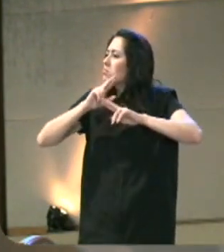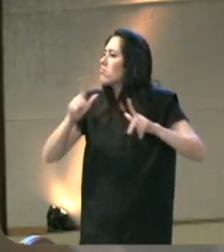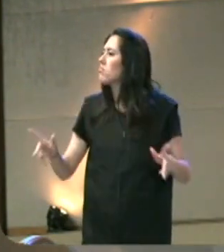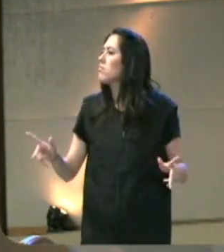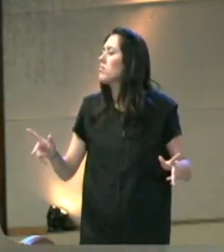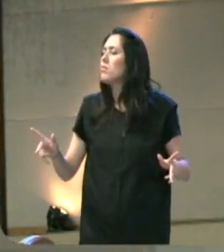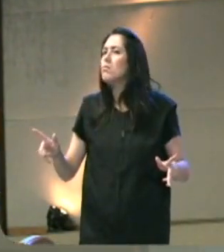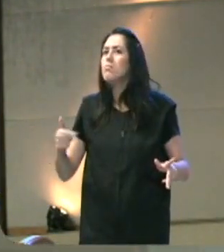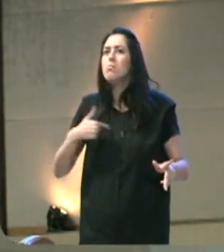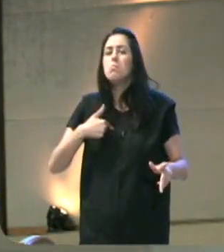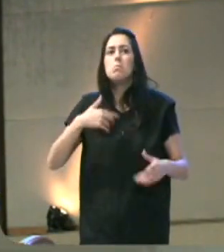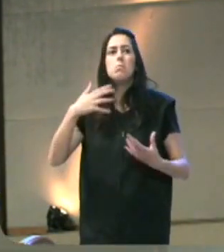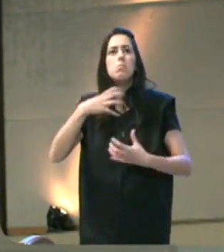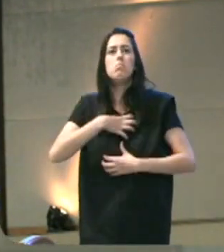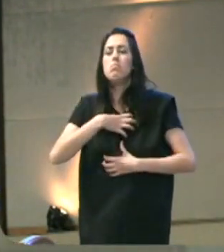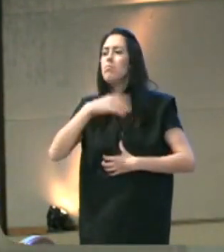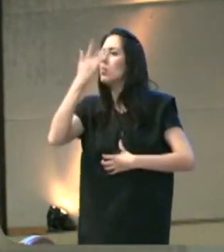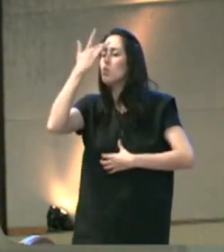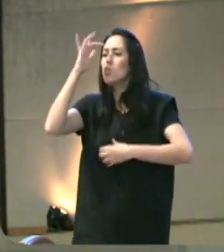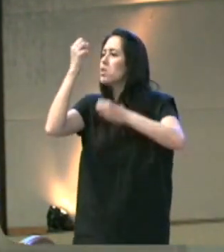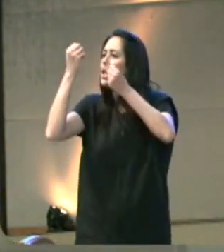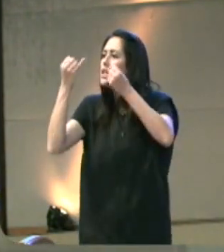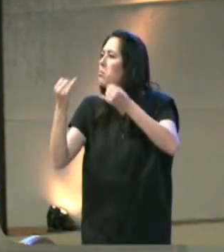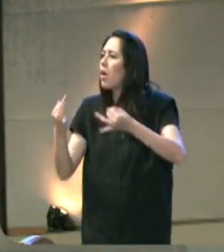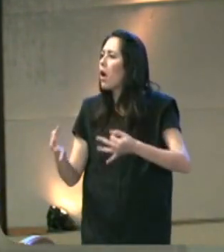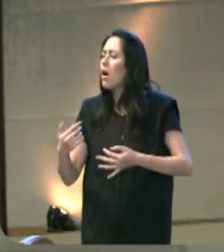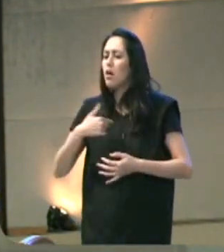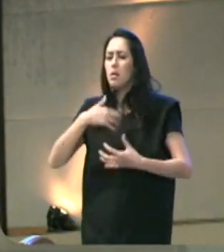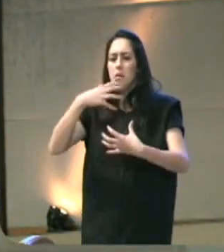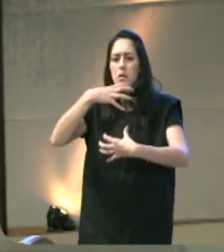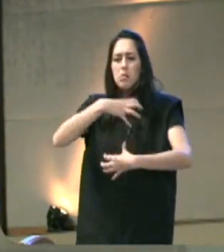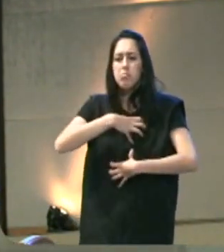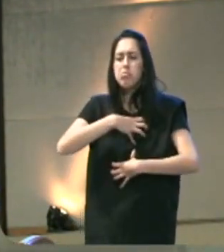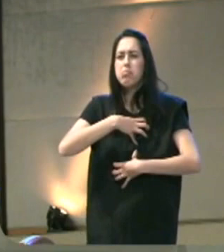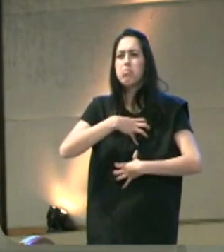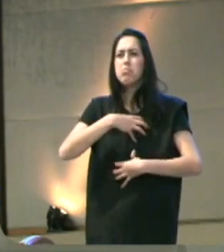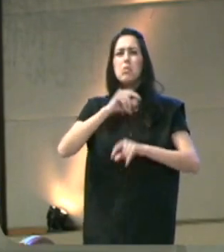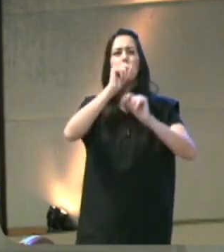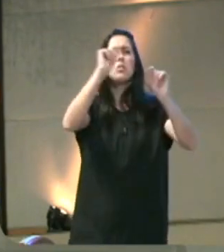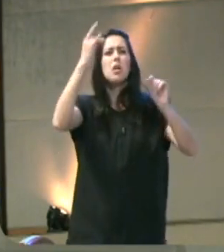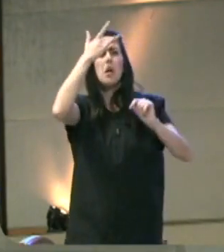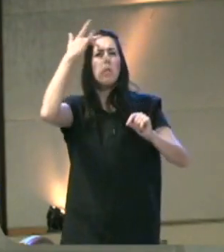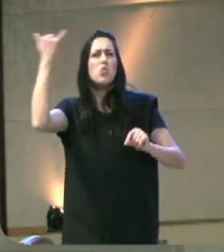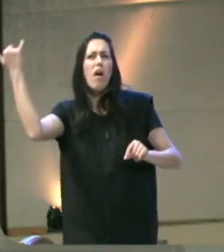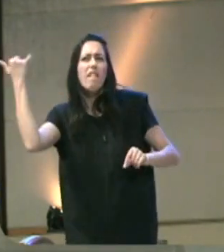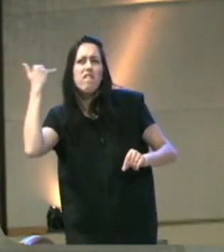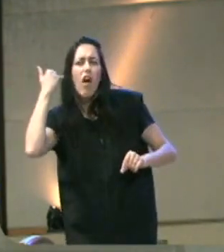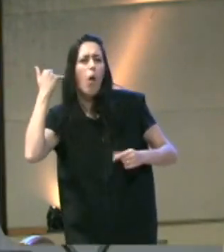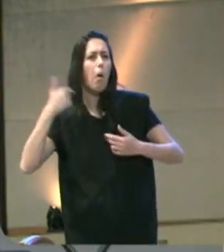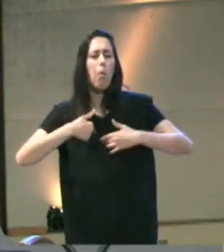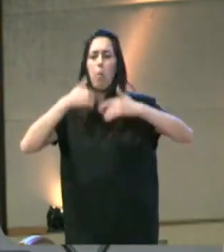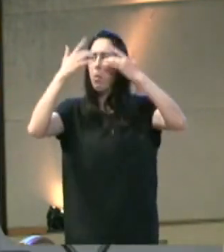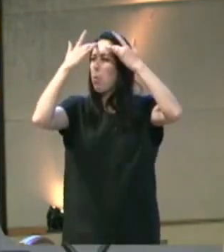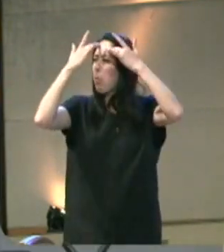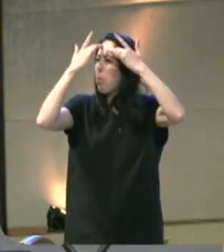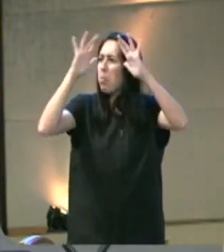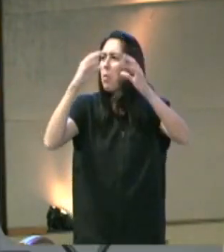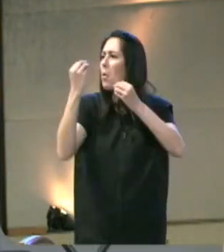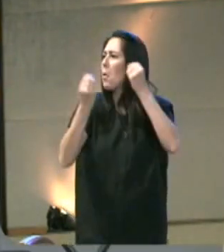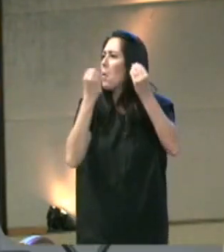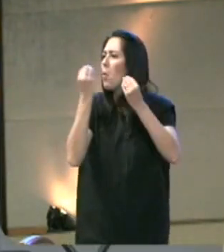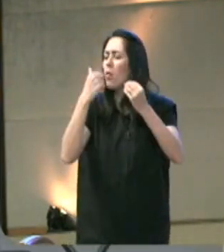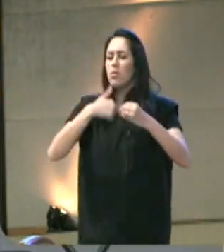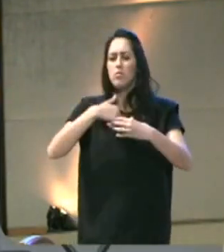que eu não sei dizer o que foi. Eu não posso dizer que eu ouvi com esse ouvido, que senão seria alucinação. Mas eu